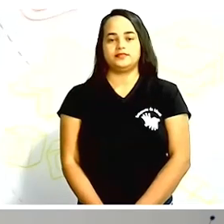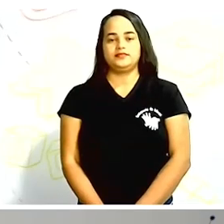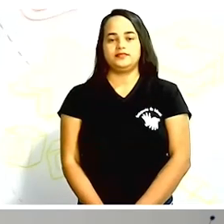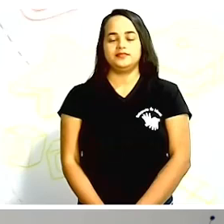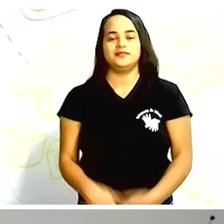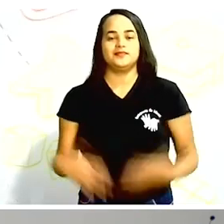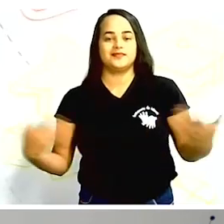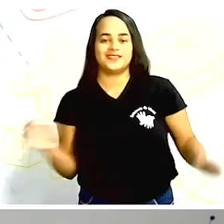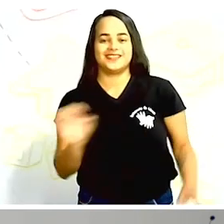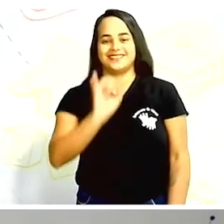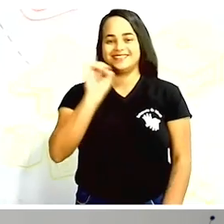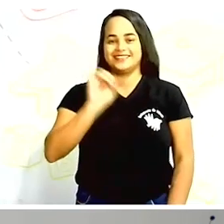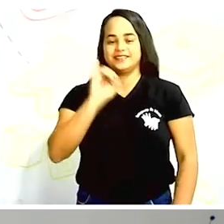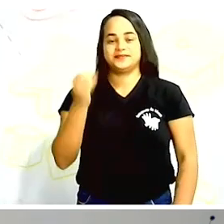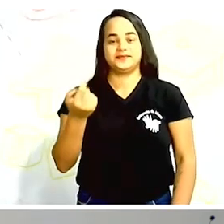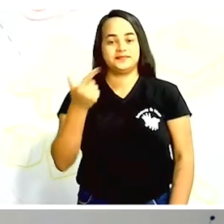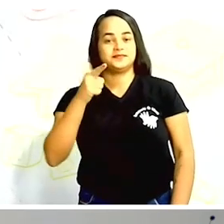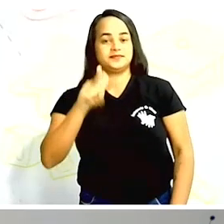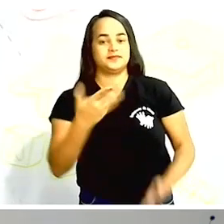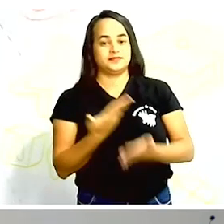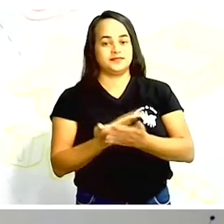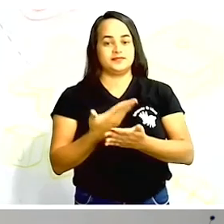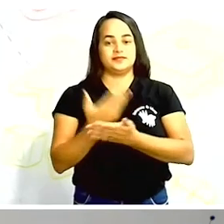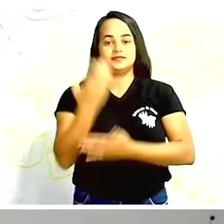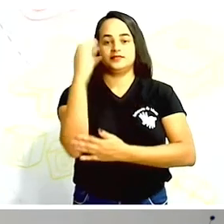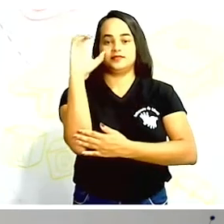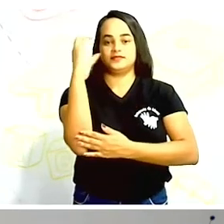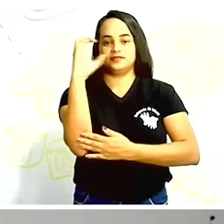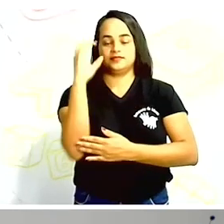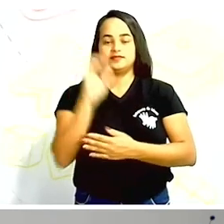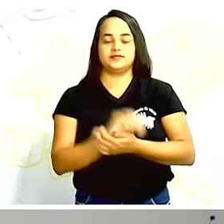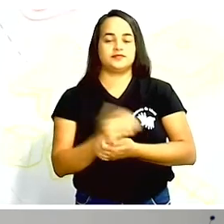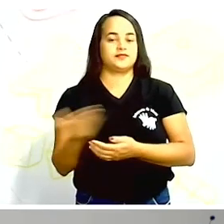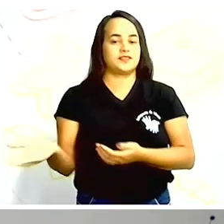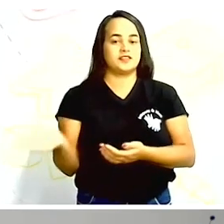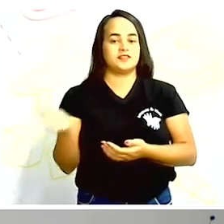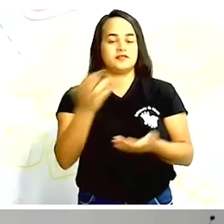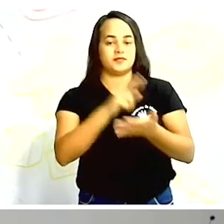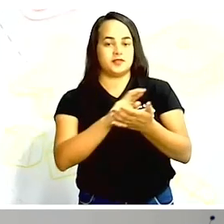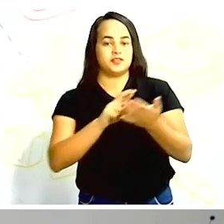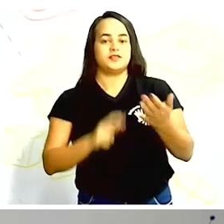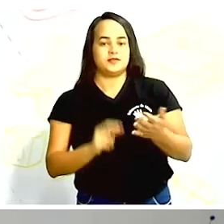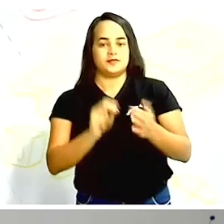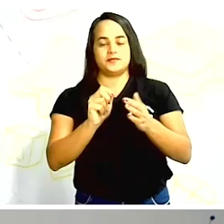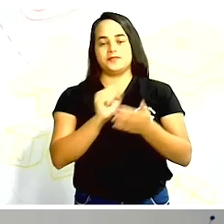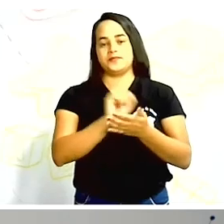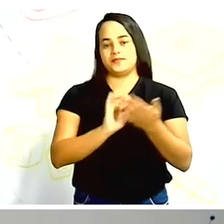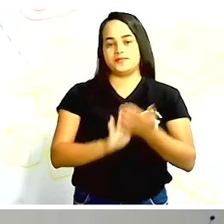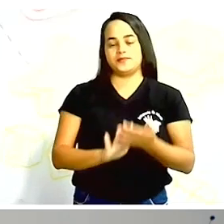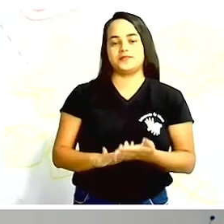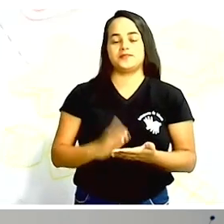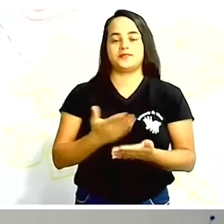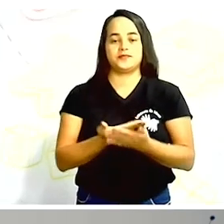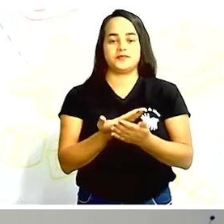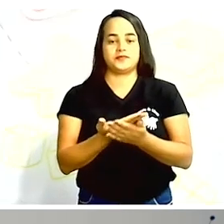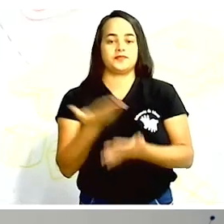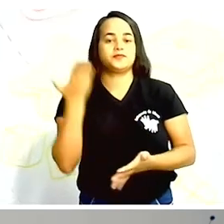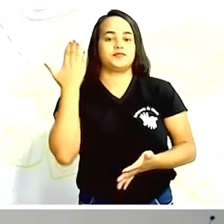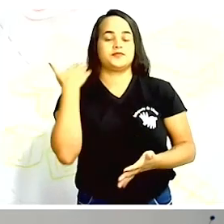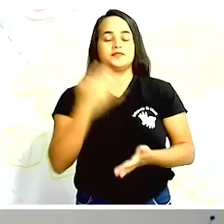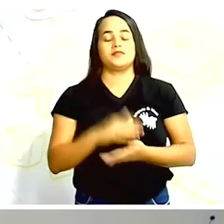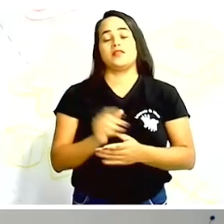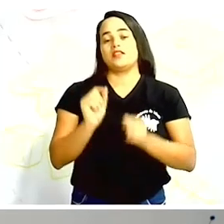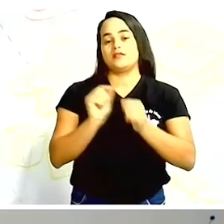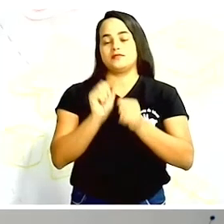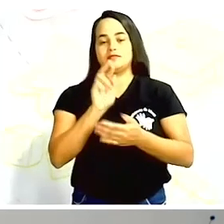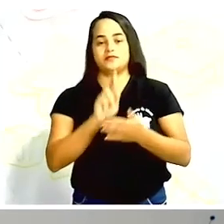E aí galera, vamos para mais uma aula de ciências. Vamos logo rever, as atividades que foram passadas na aula anterior, para a gente fazer